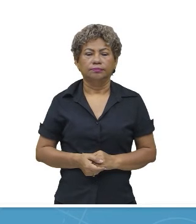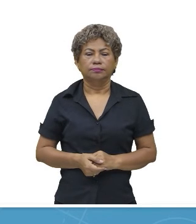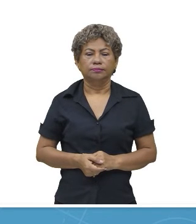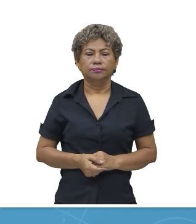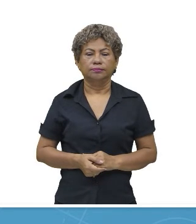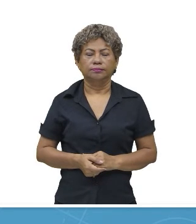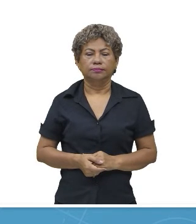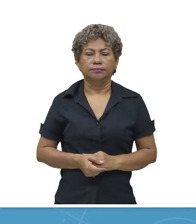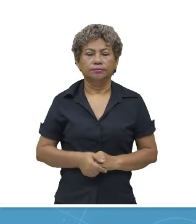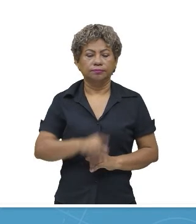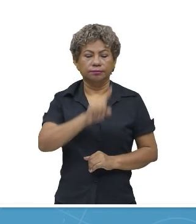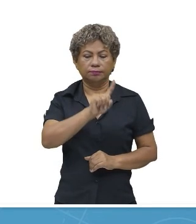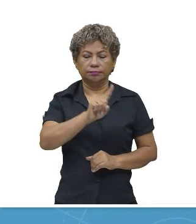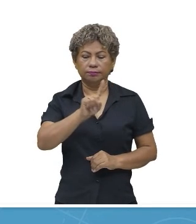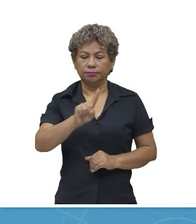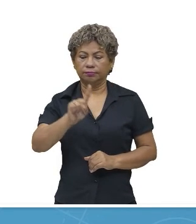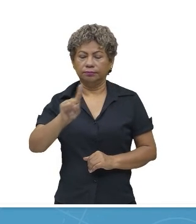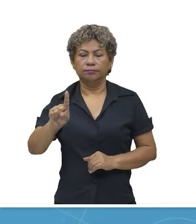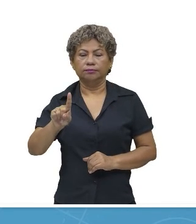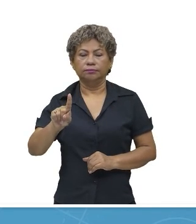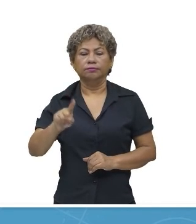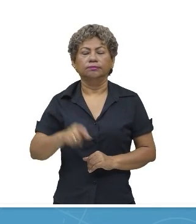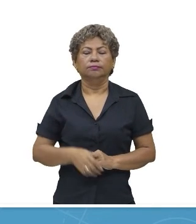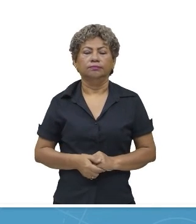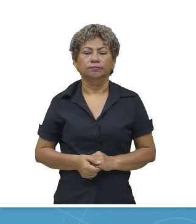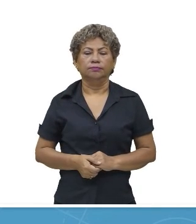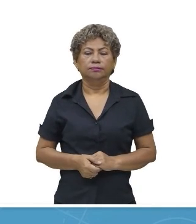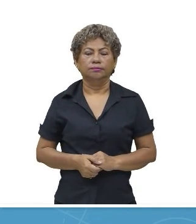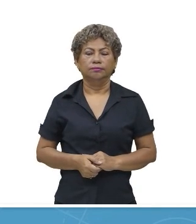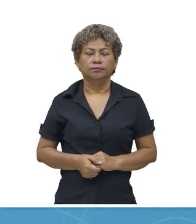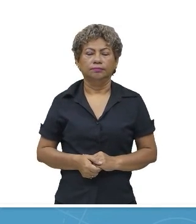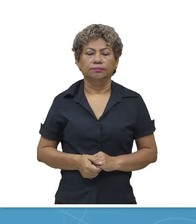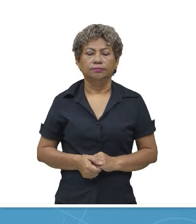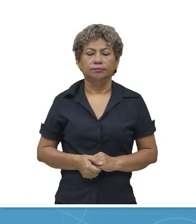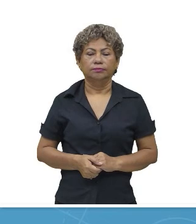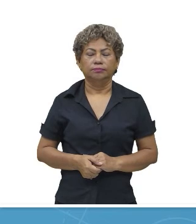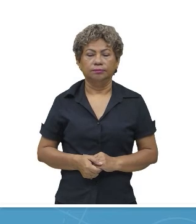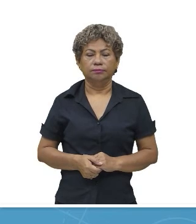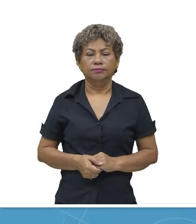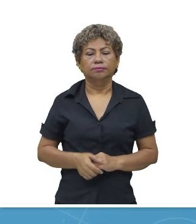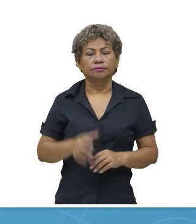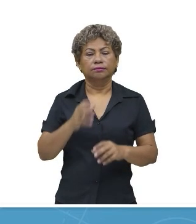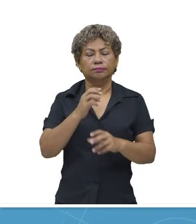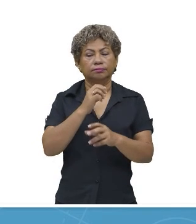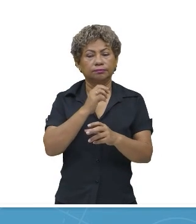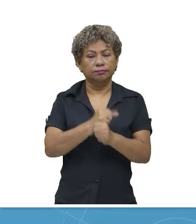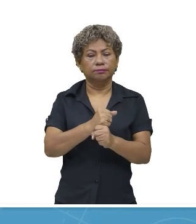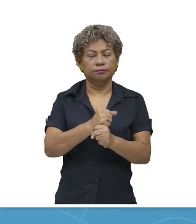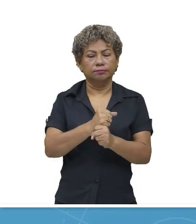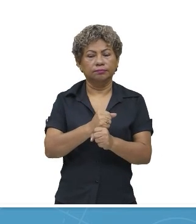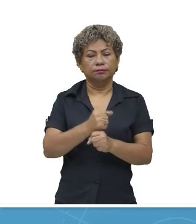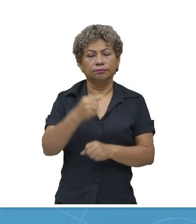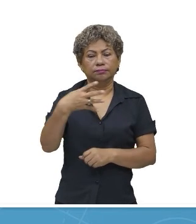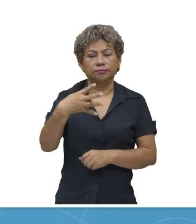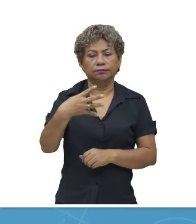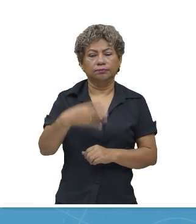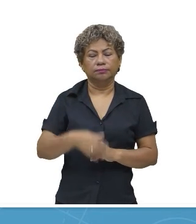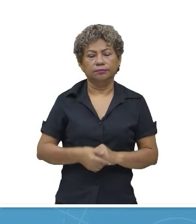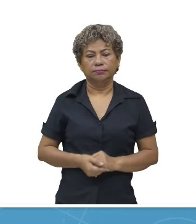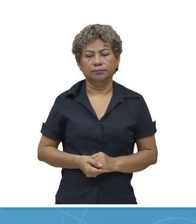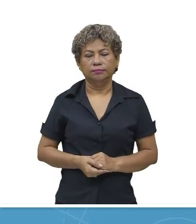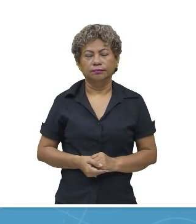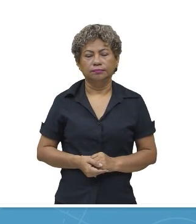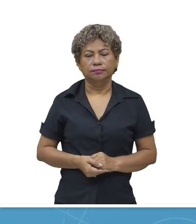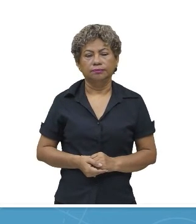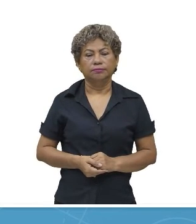cada 8 aqui é 1. Então, somando 1 mais 1, 2, 2 mais 1, 3, 3 mais 1, 4. E a